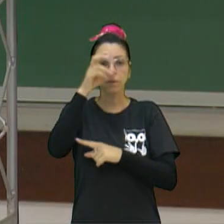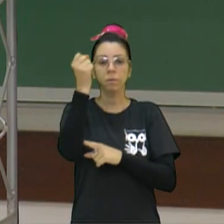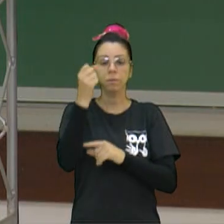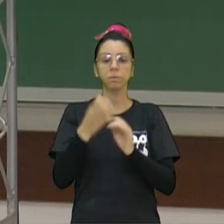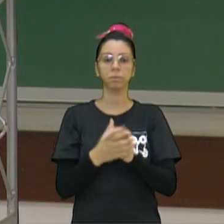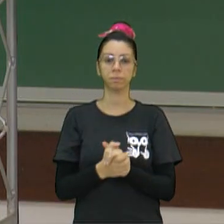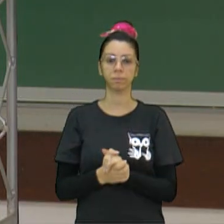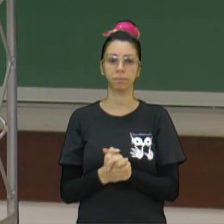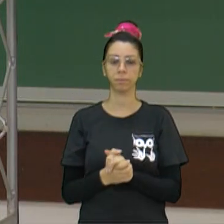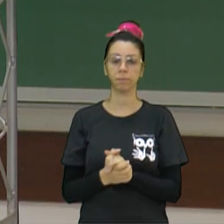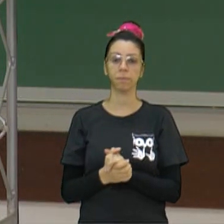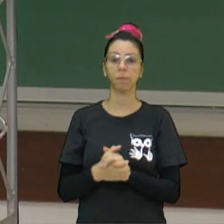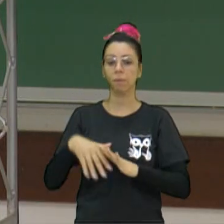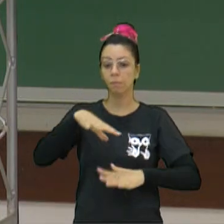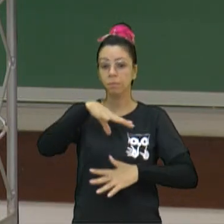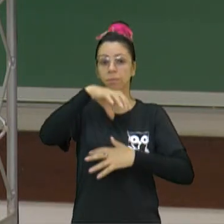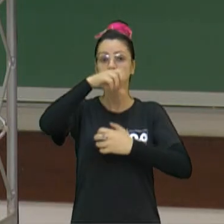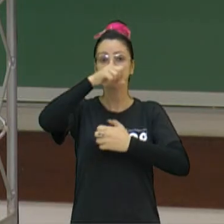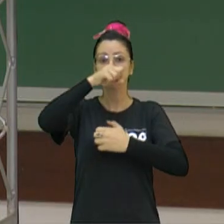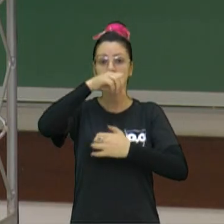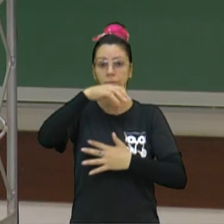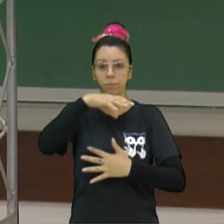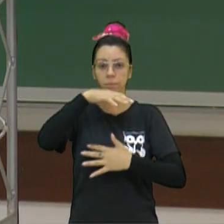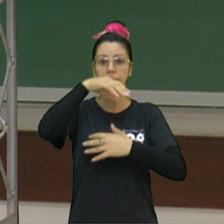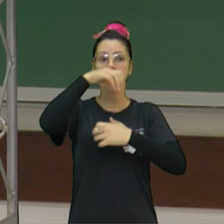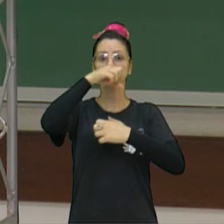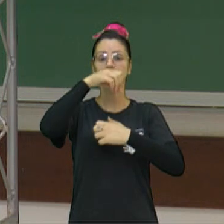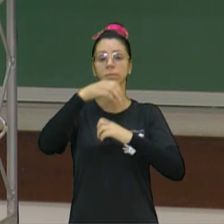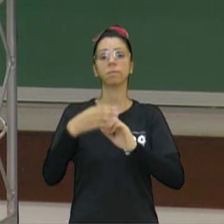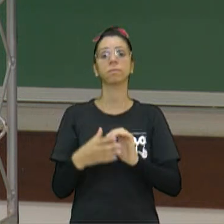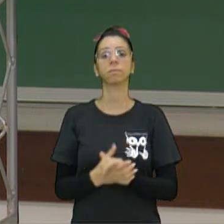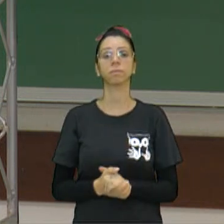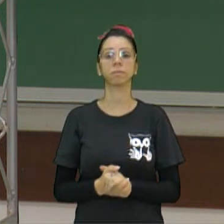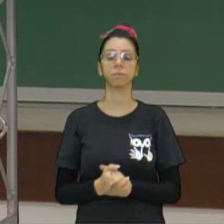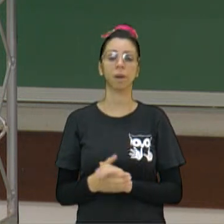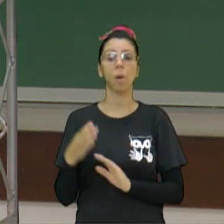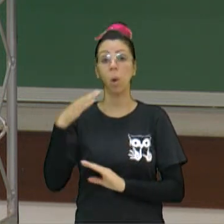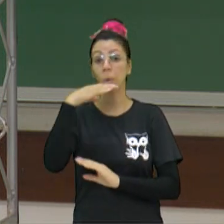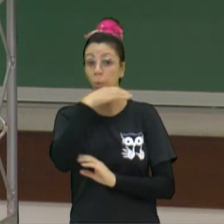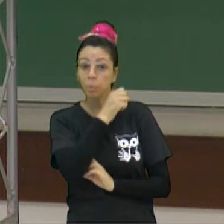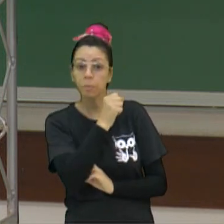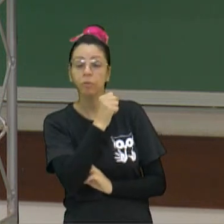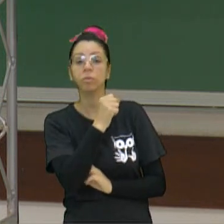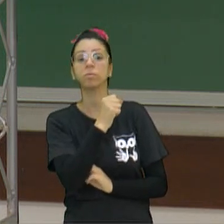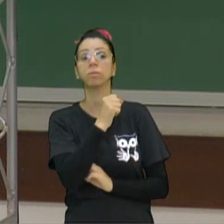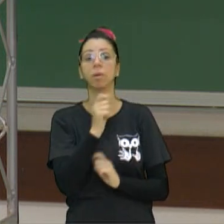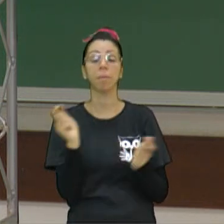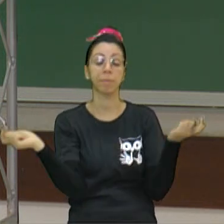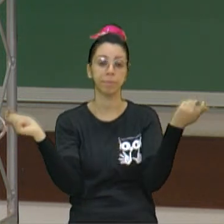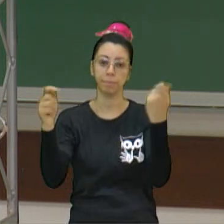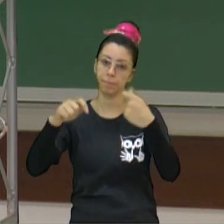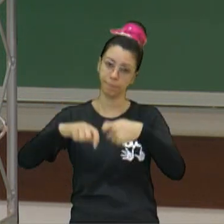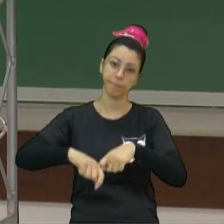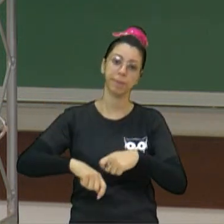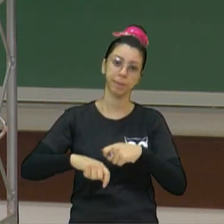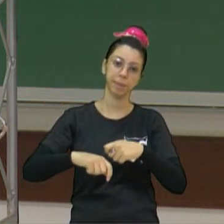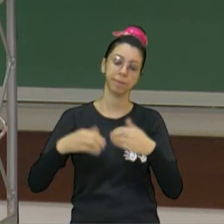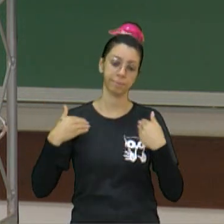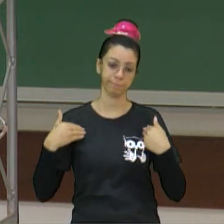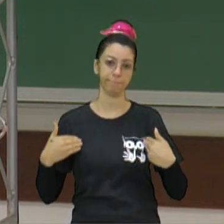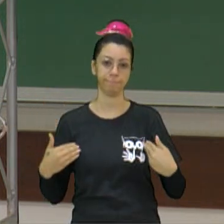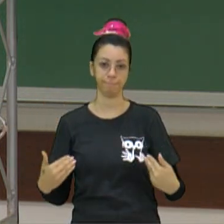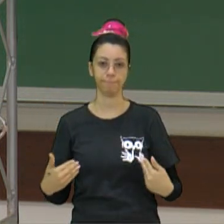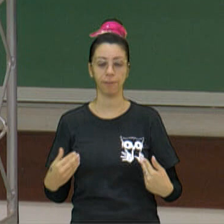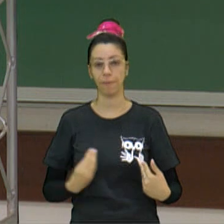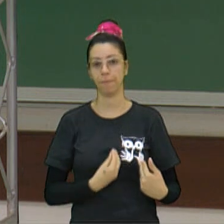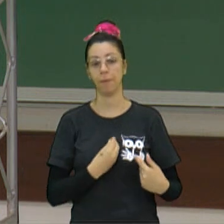ginástica, também a respiração é fundamental. Então, a respiração, é claro, como nós já sabemos, né, é essencial, sem ela nós não estaríamos